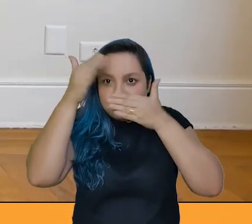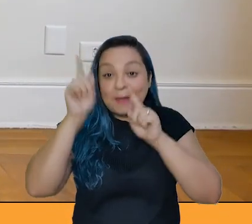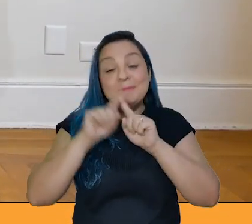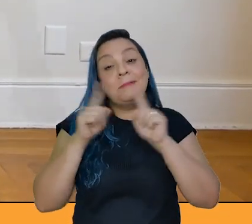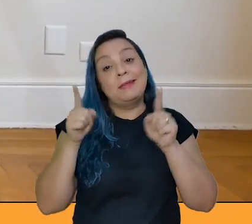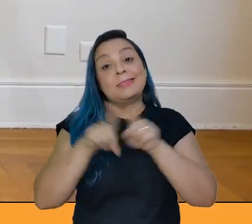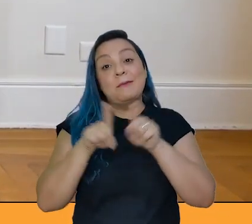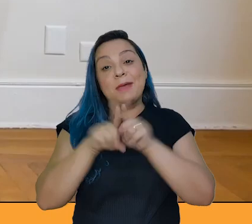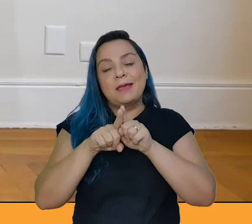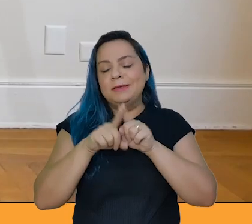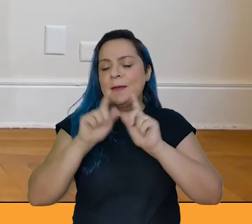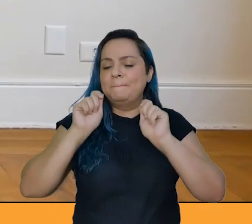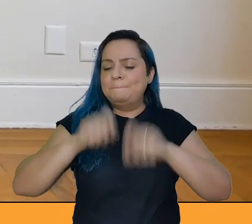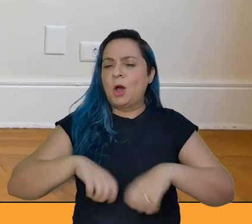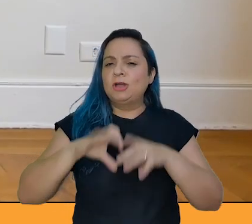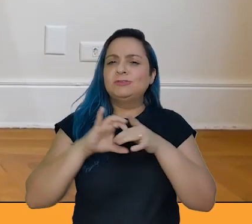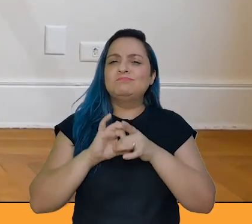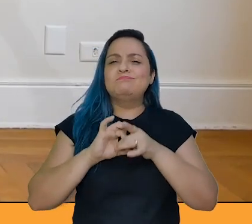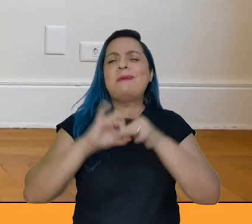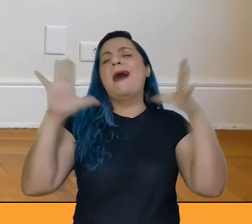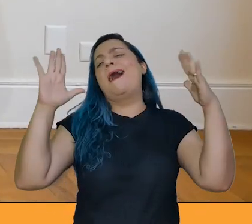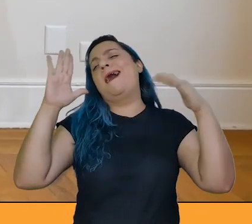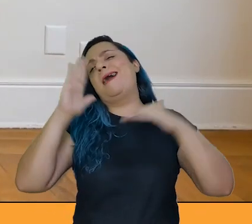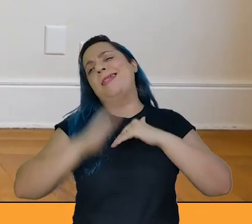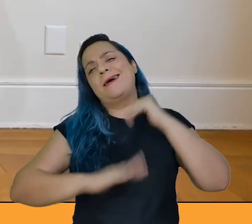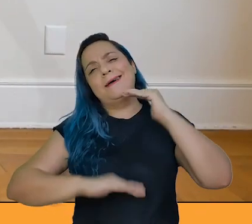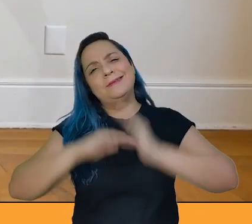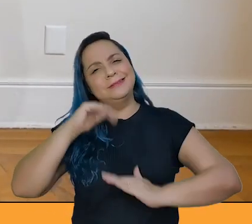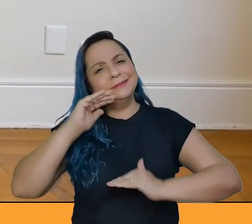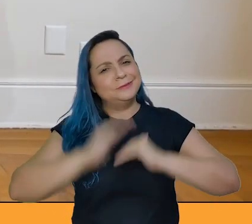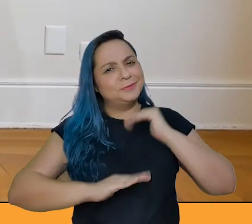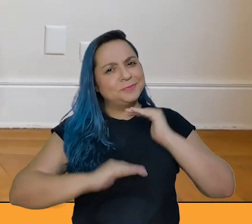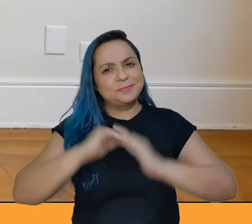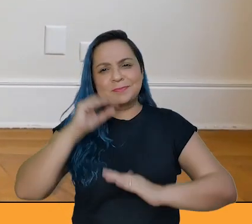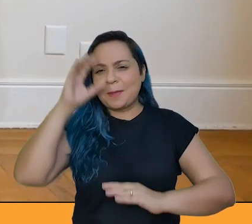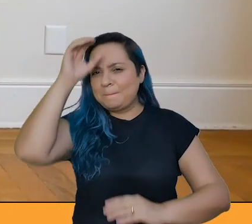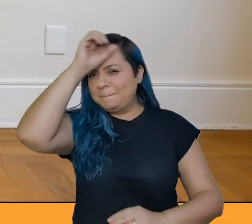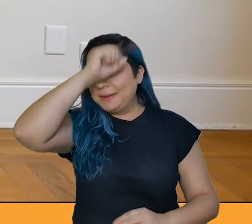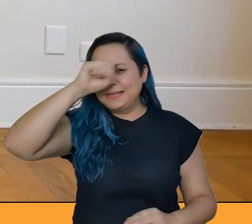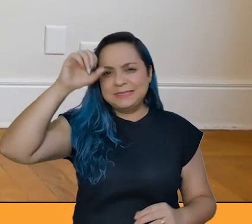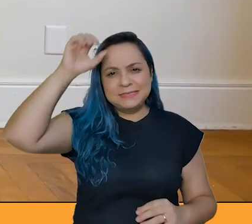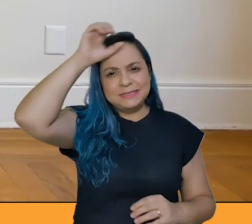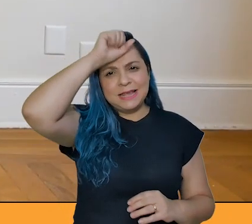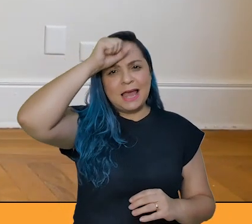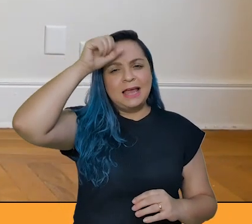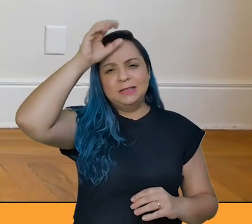cabeçuda, mas a gente também pode pensar em práticas de aprendizado que são